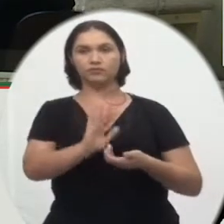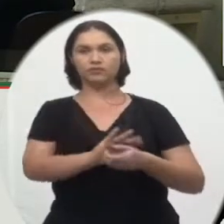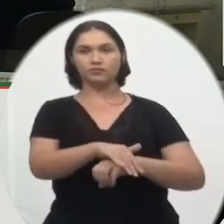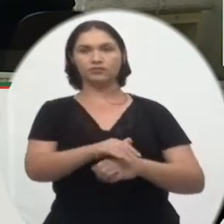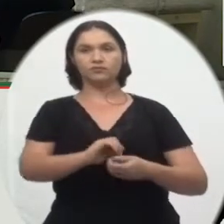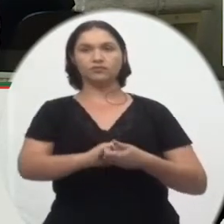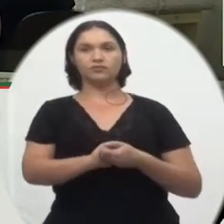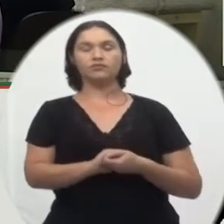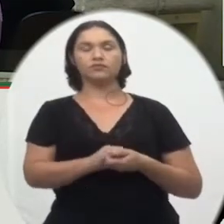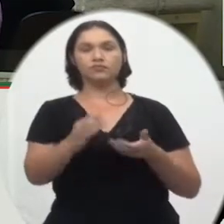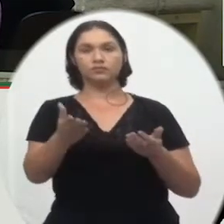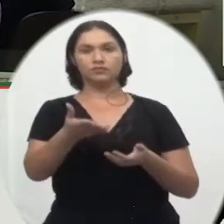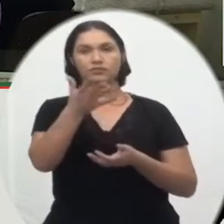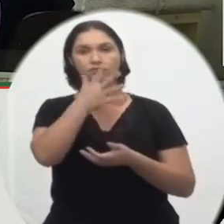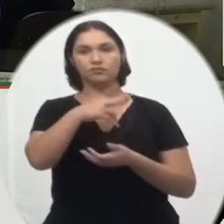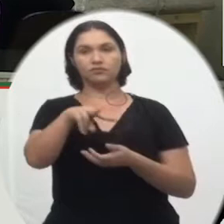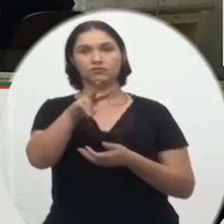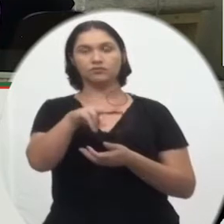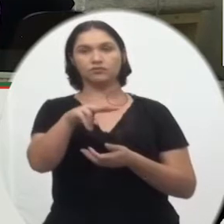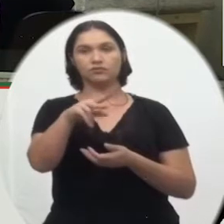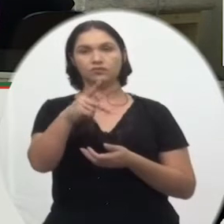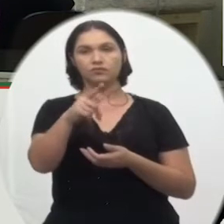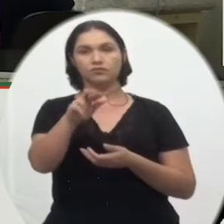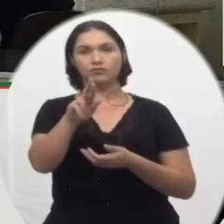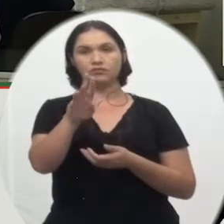Vereador do PRB, Aldinei Potelec.